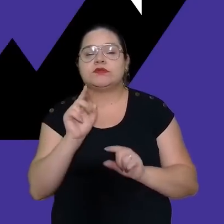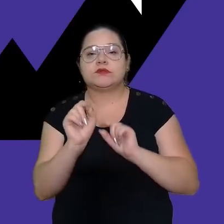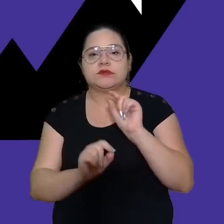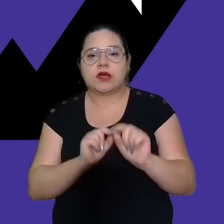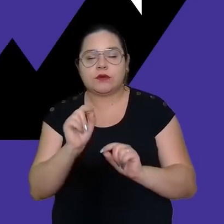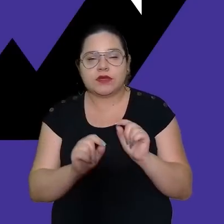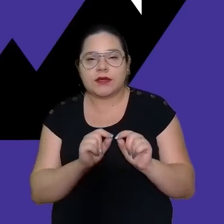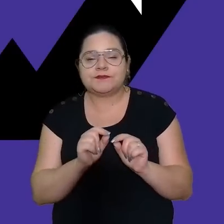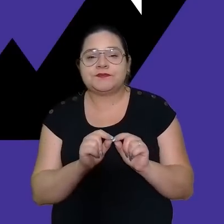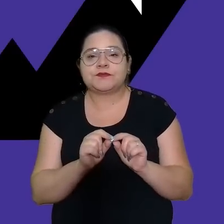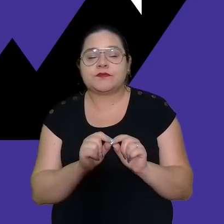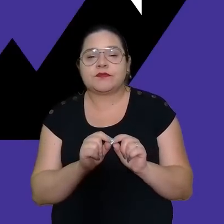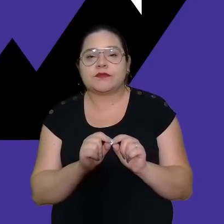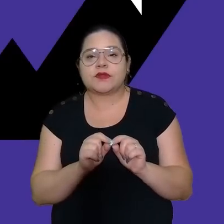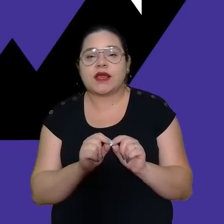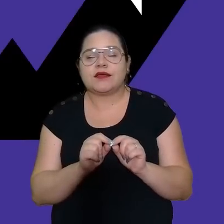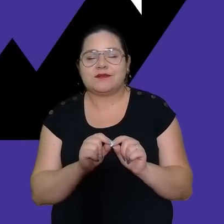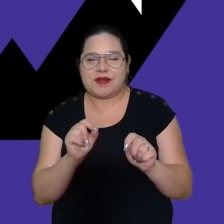no manejo